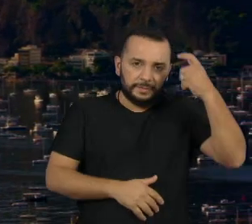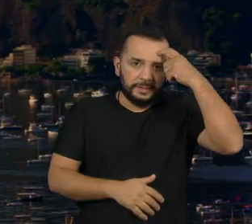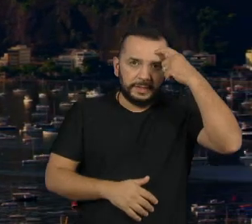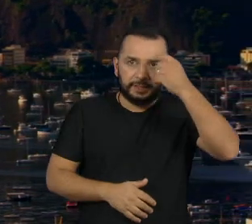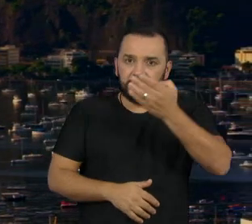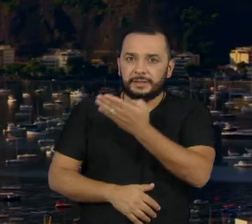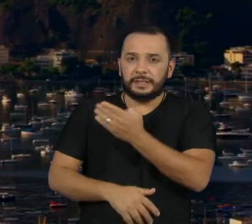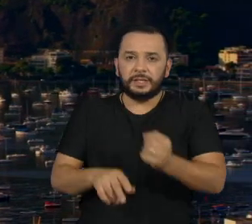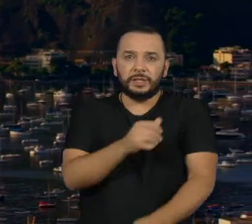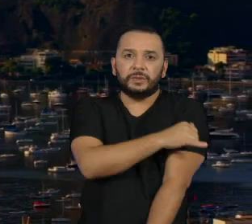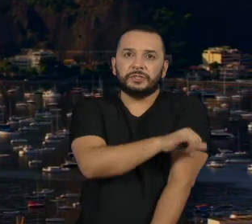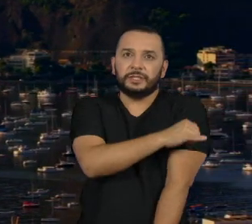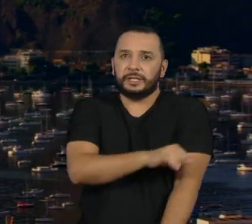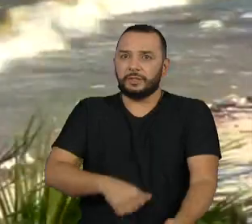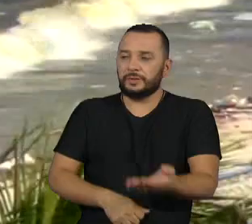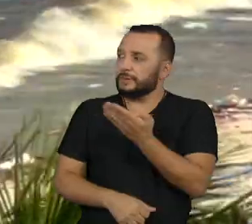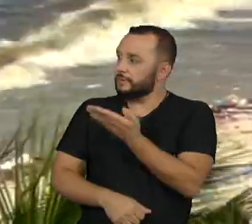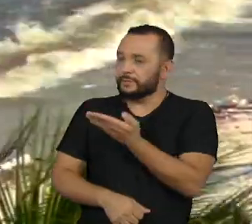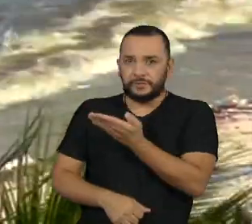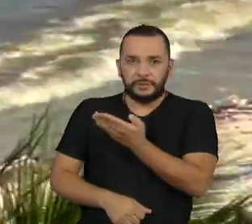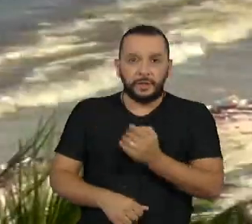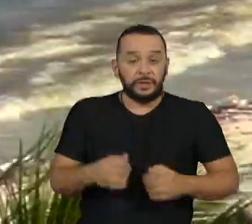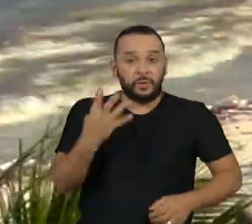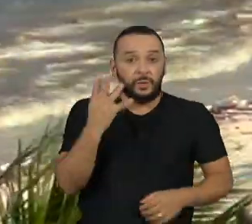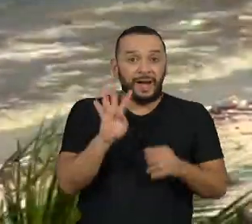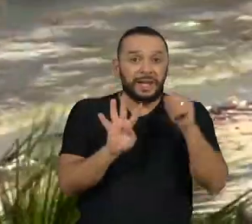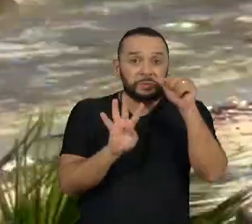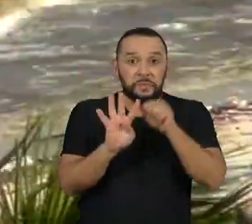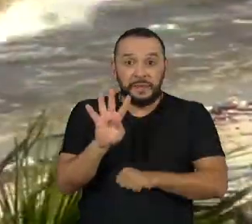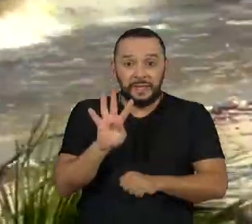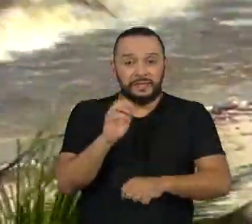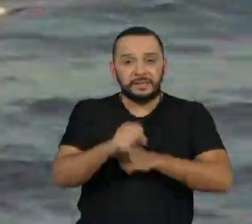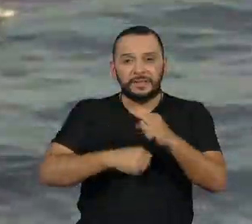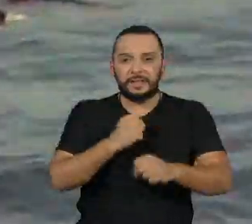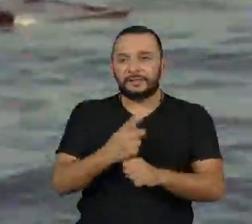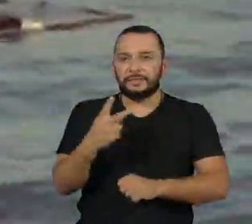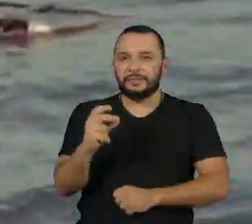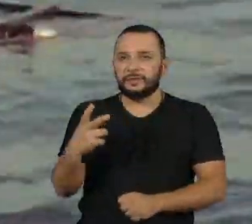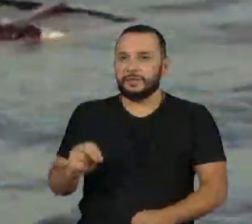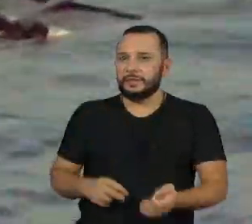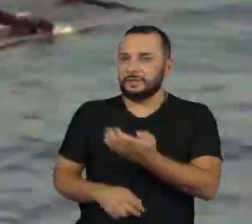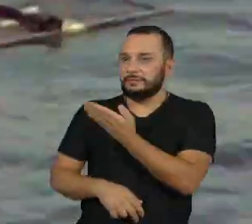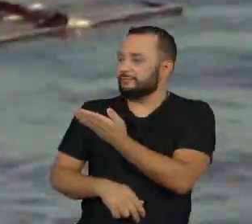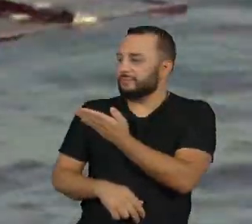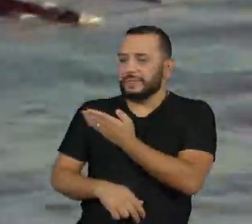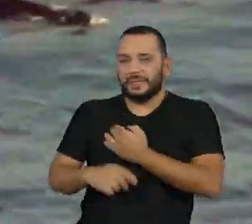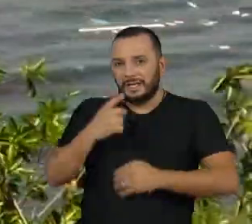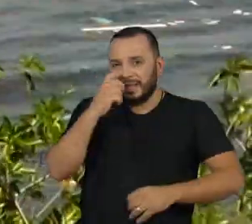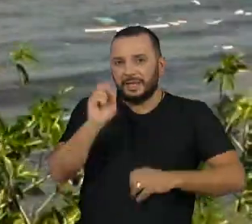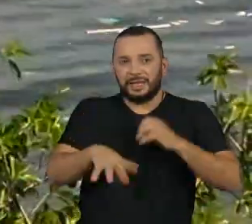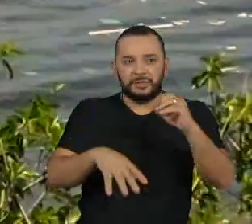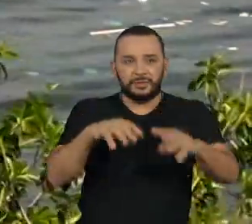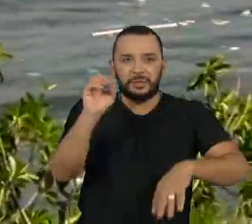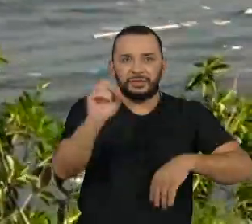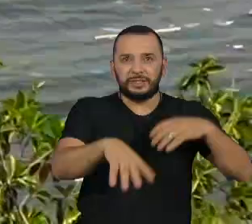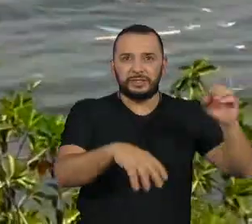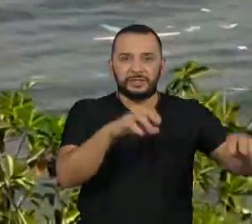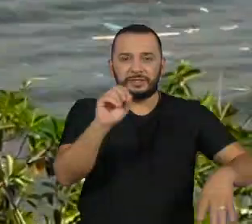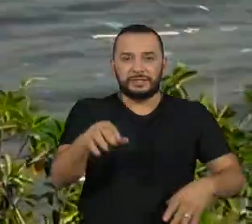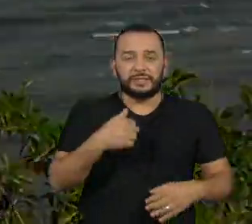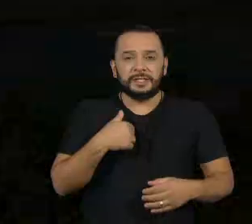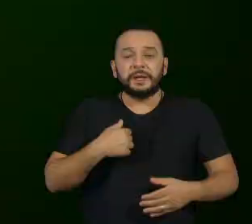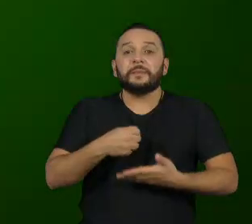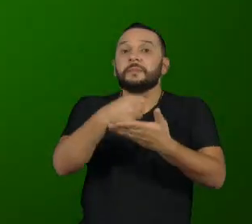Guanabara, no Rio de Janeiro. Em 4 meses de 2020, os resíduos retirados dali pesaram